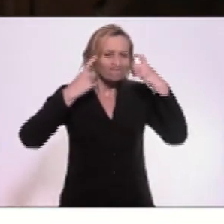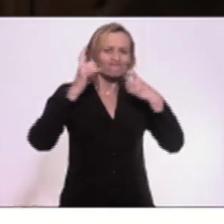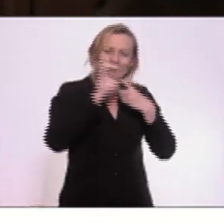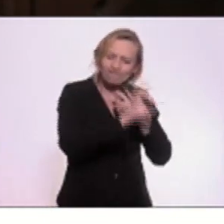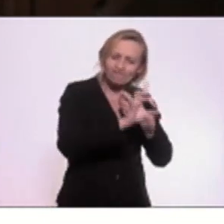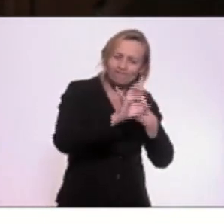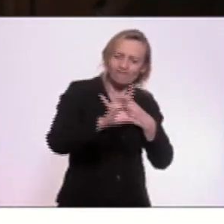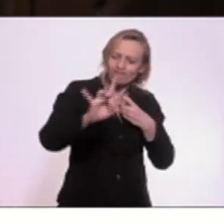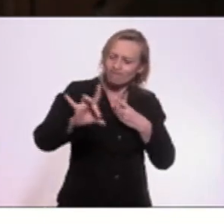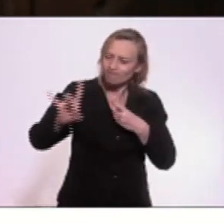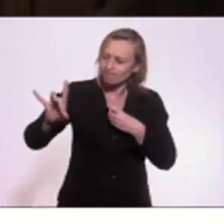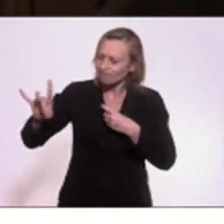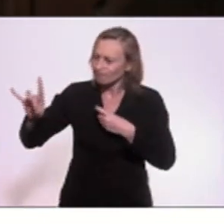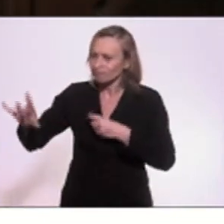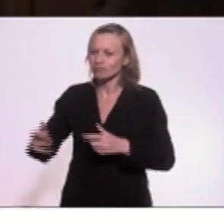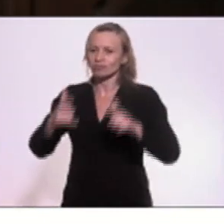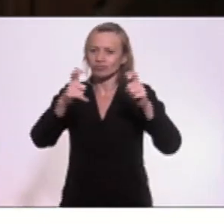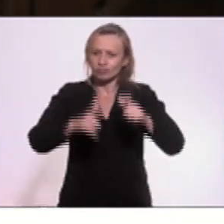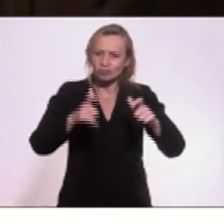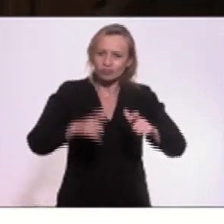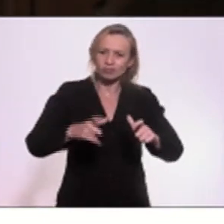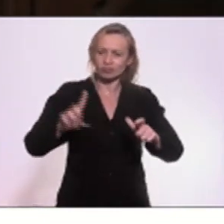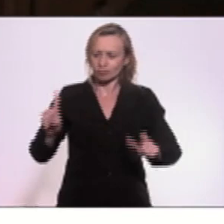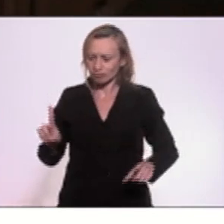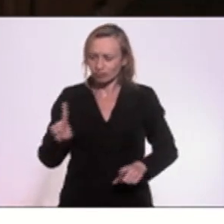lá estavam e se pronunciaram,